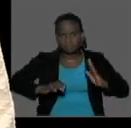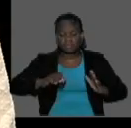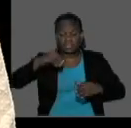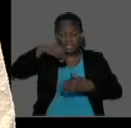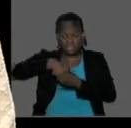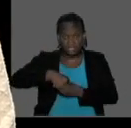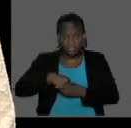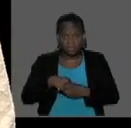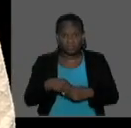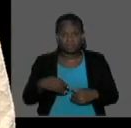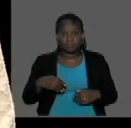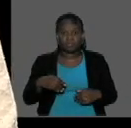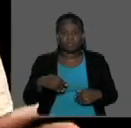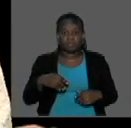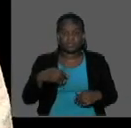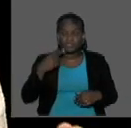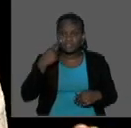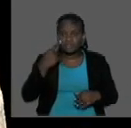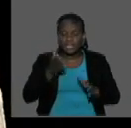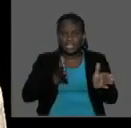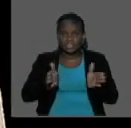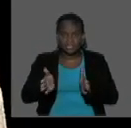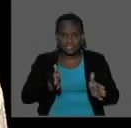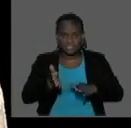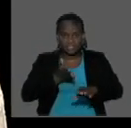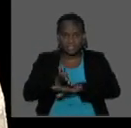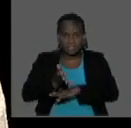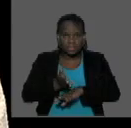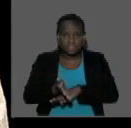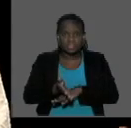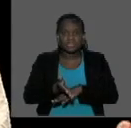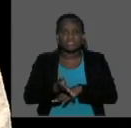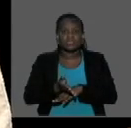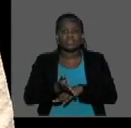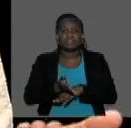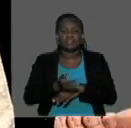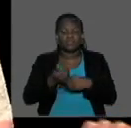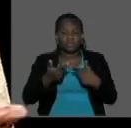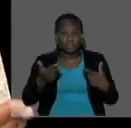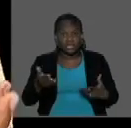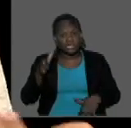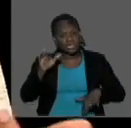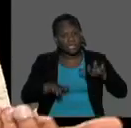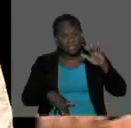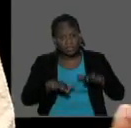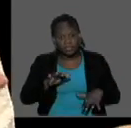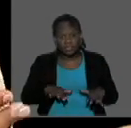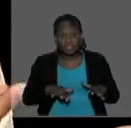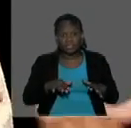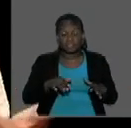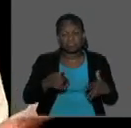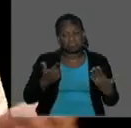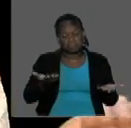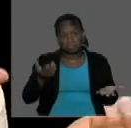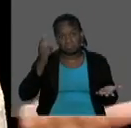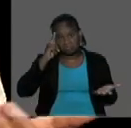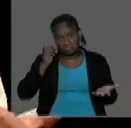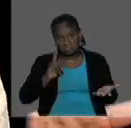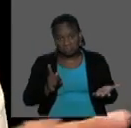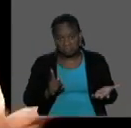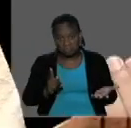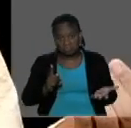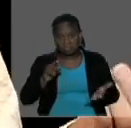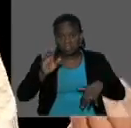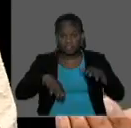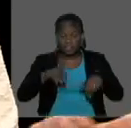o mosteiro me dá acesso, né, a coisas que talvez, não sei,